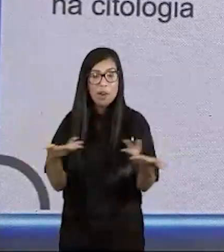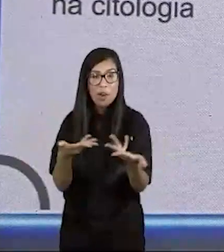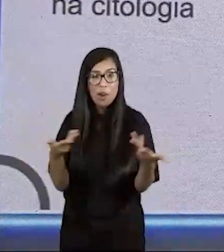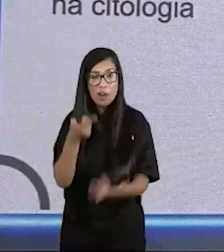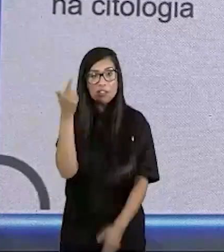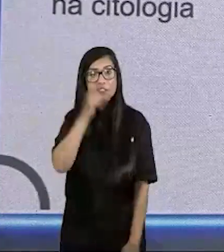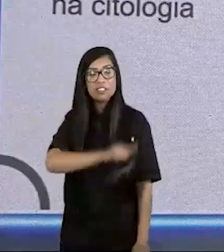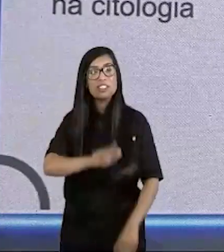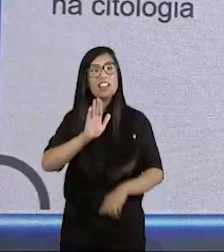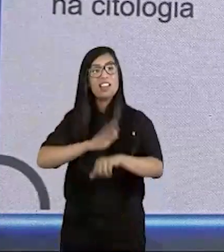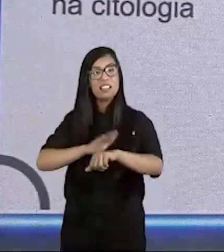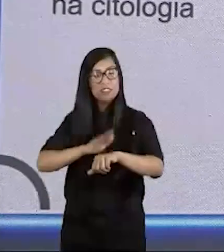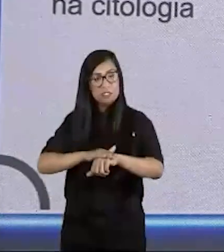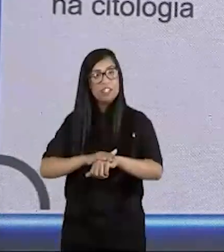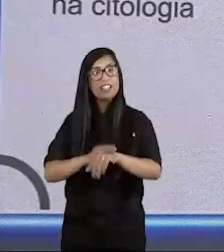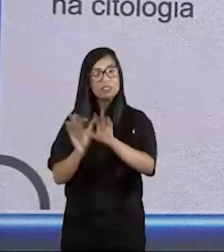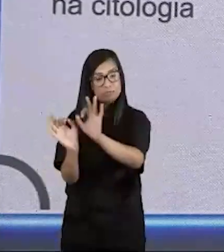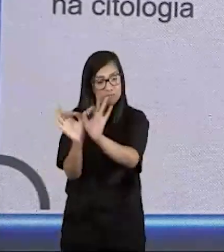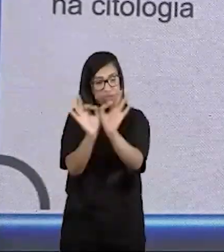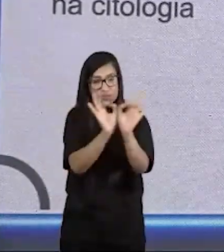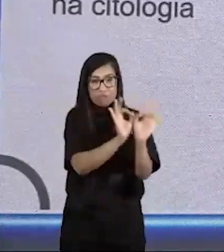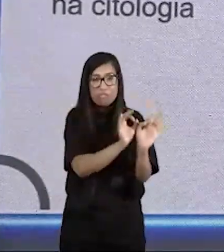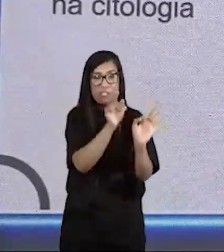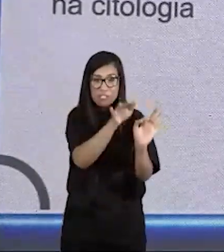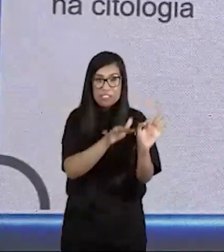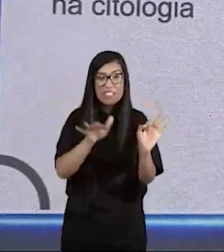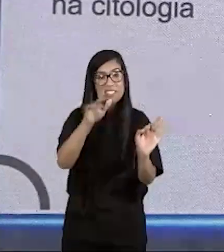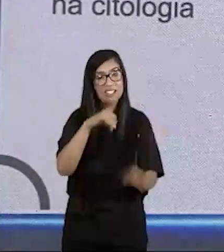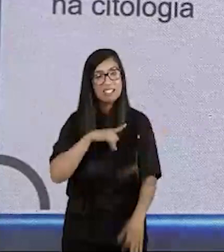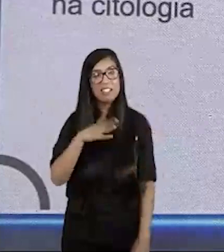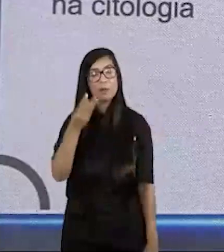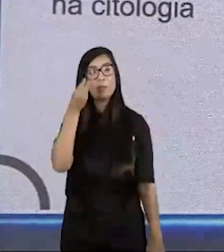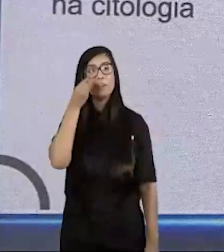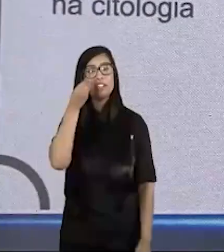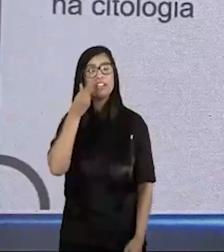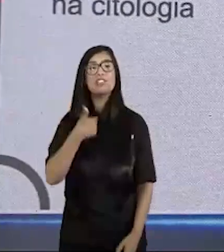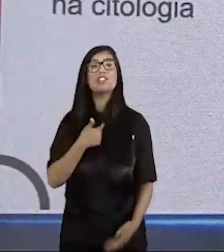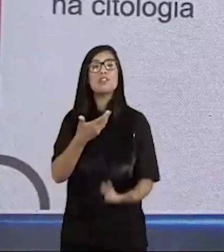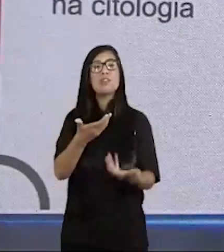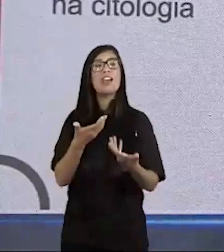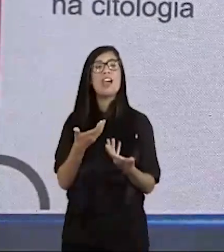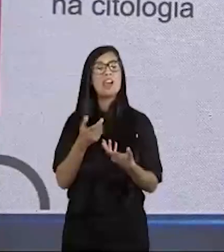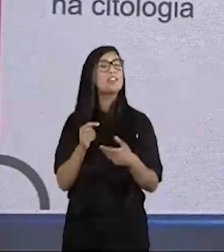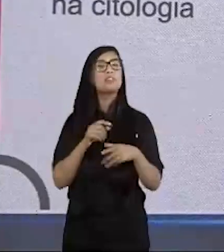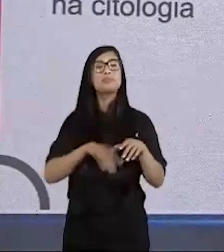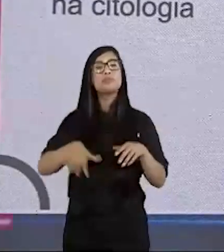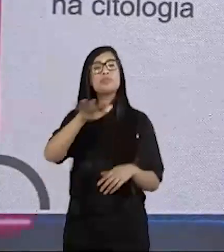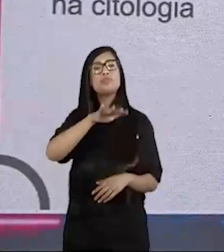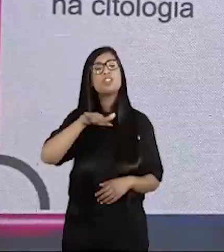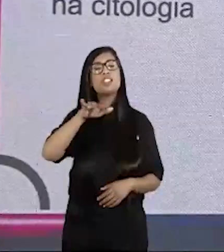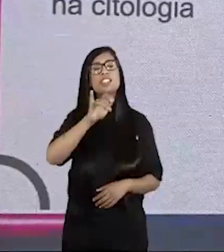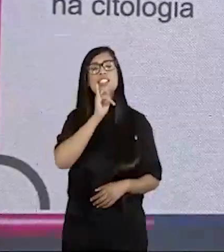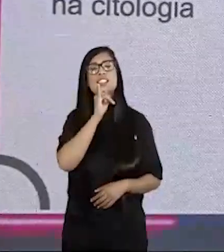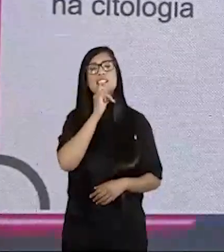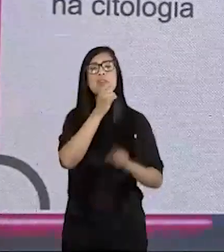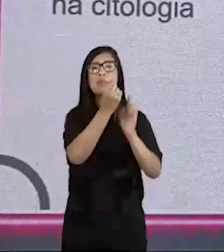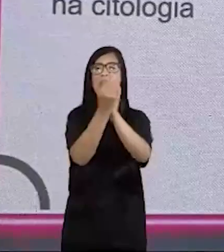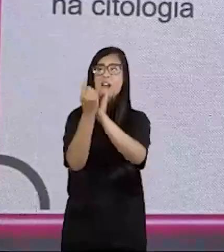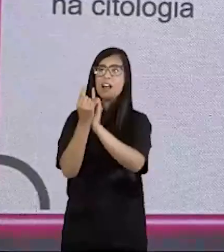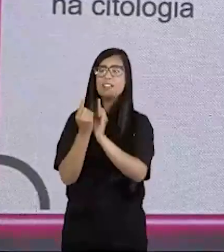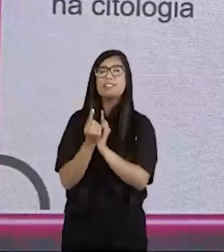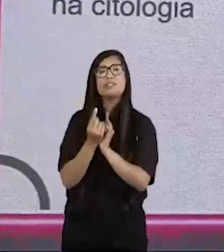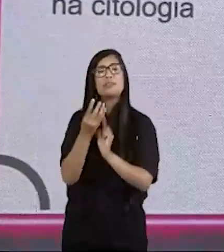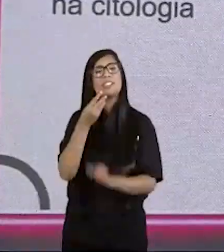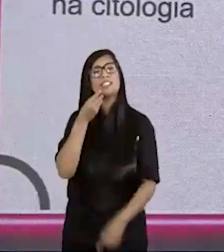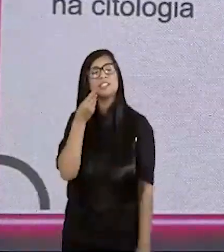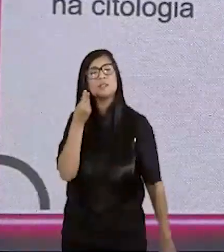a paixão em diagnosticar. E eu espero que essa noite, você que não faz isso na clínica, eu fiquei muito surpresa com os dados que a Simone apresentou